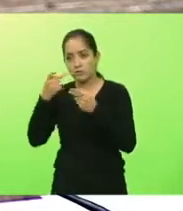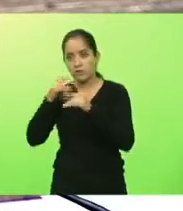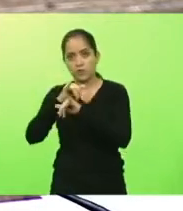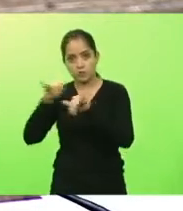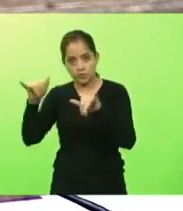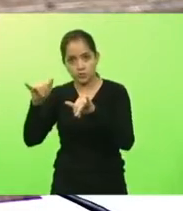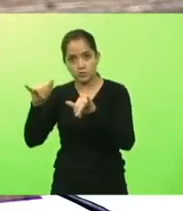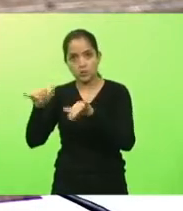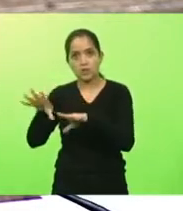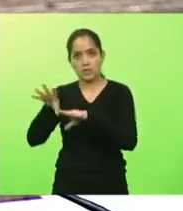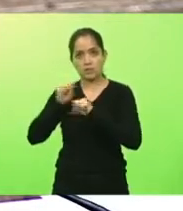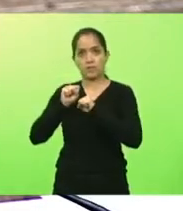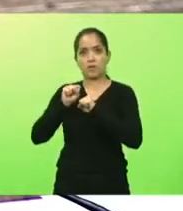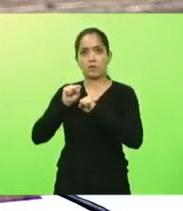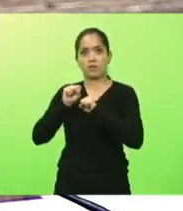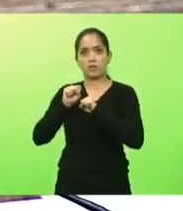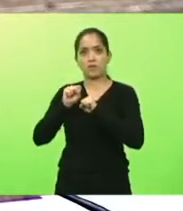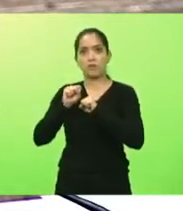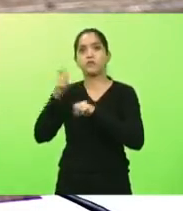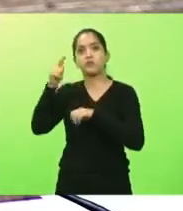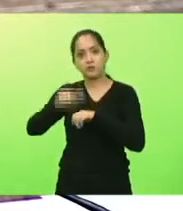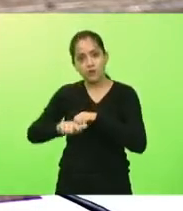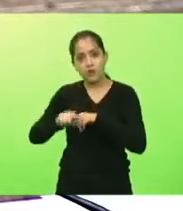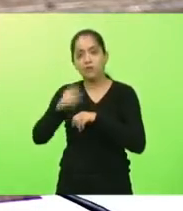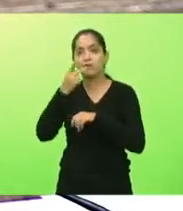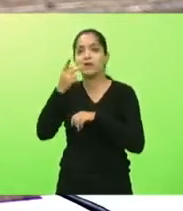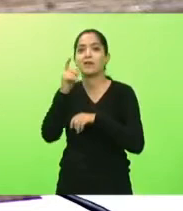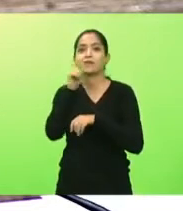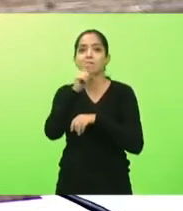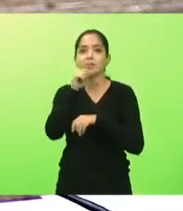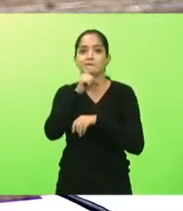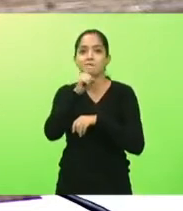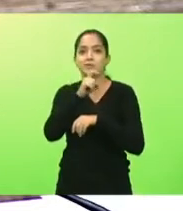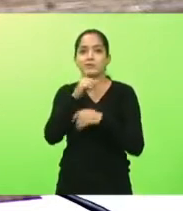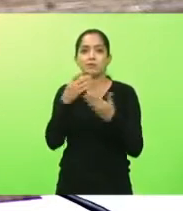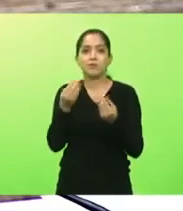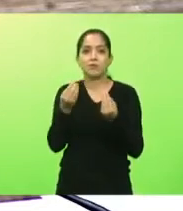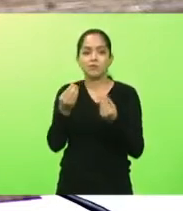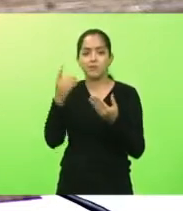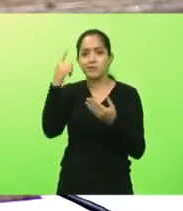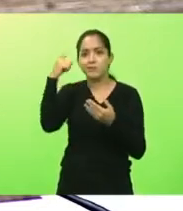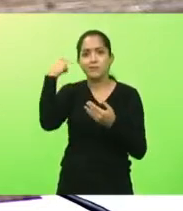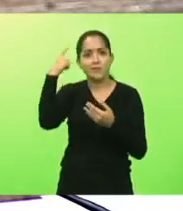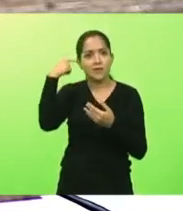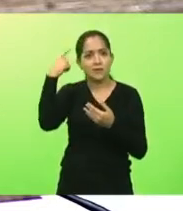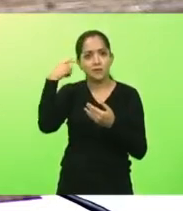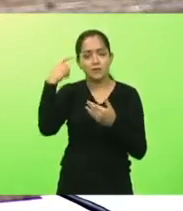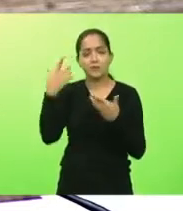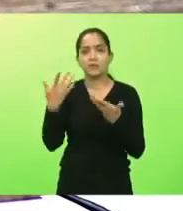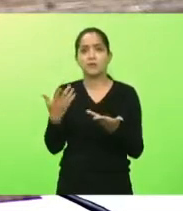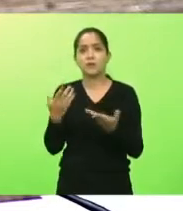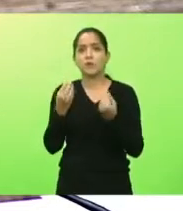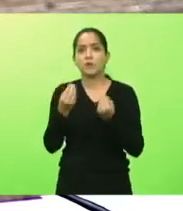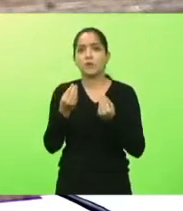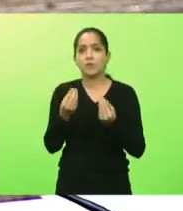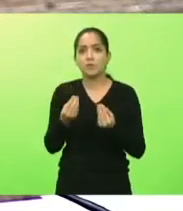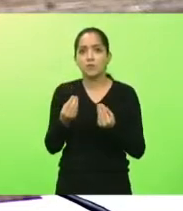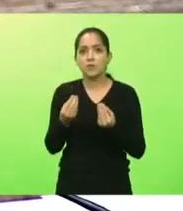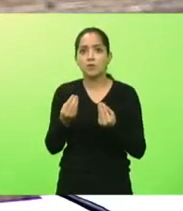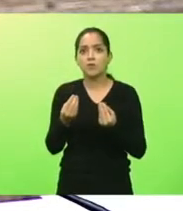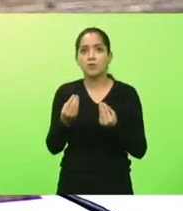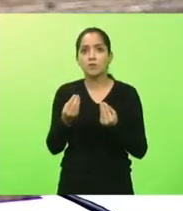o teste é falso também. Isso é coisa de gente maluca. É coisa de gente retardada. Como é que alguém em